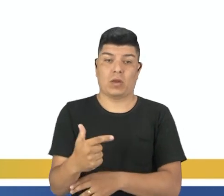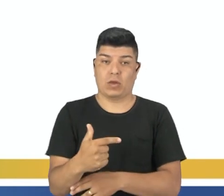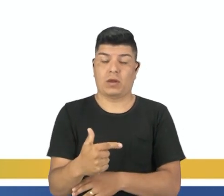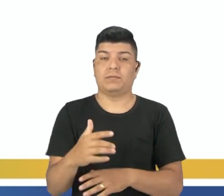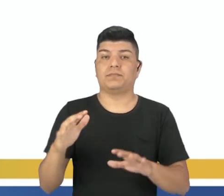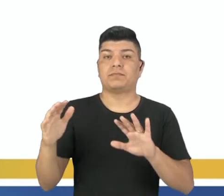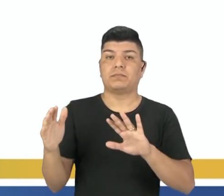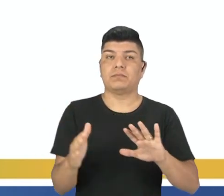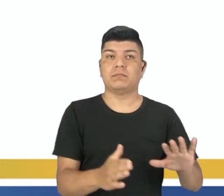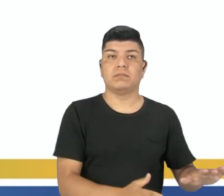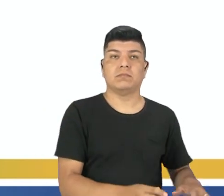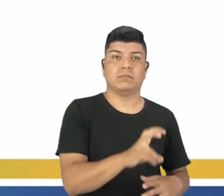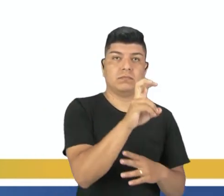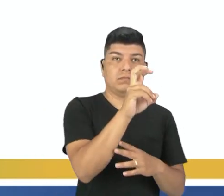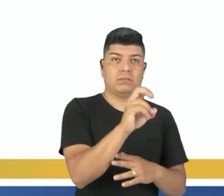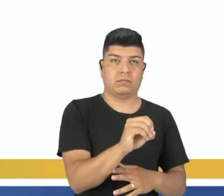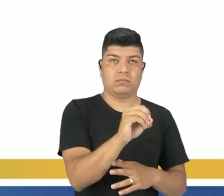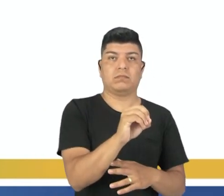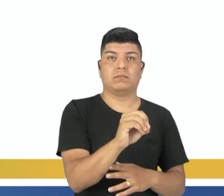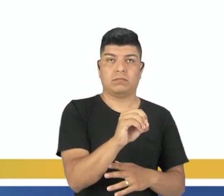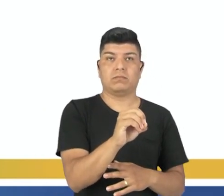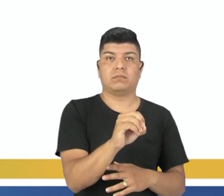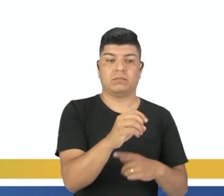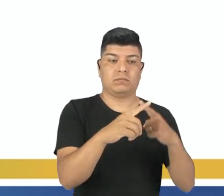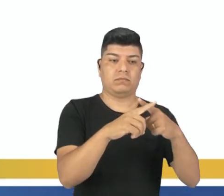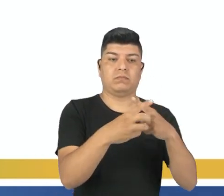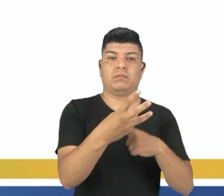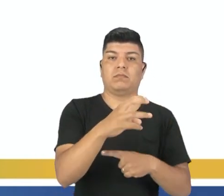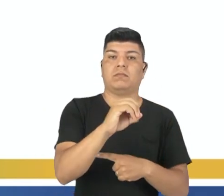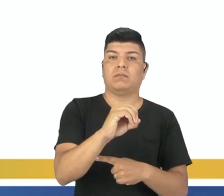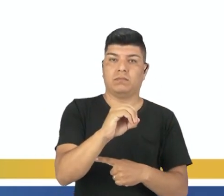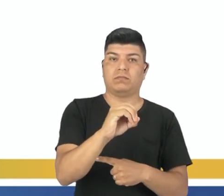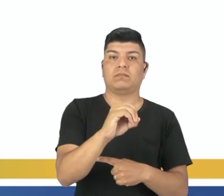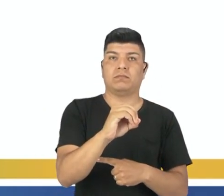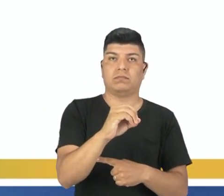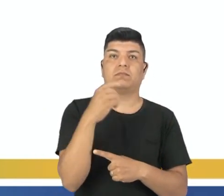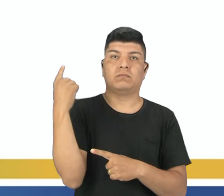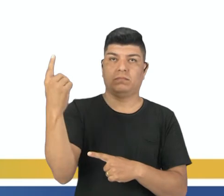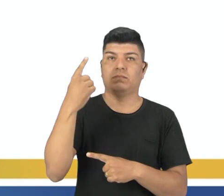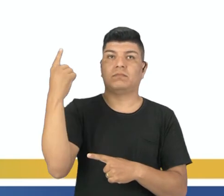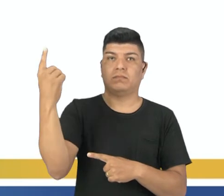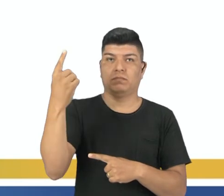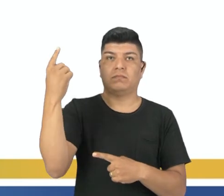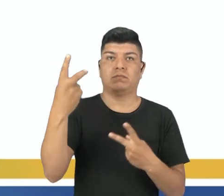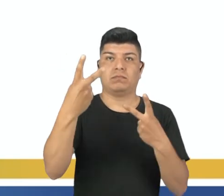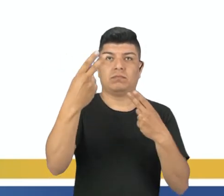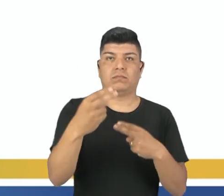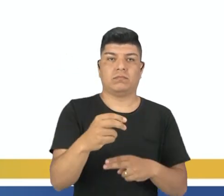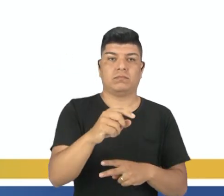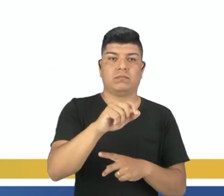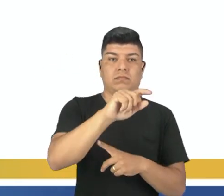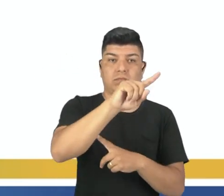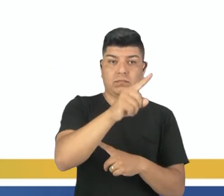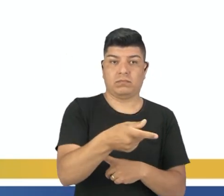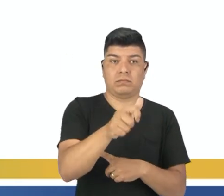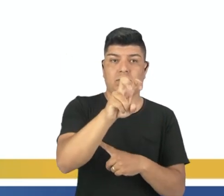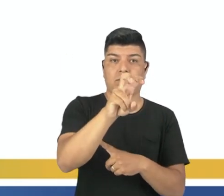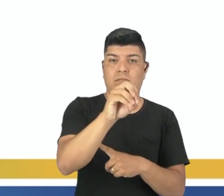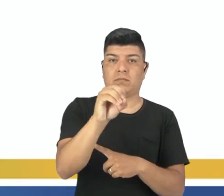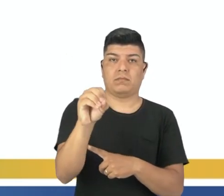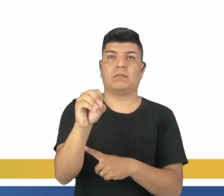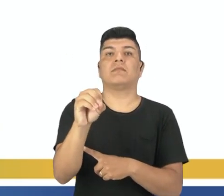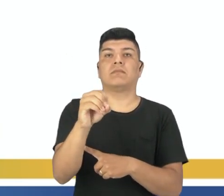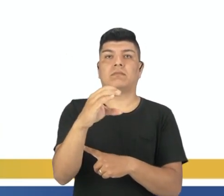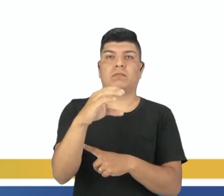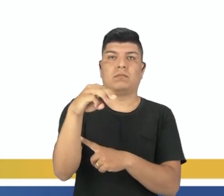cidadãos por 50 né que a base do retângulo vezes 30 que essa altura Então isso é igual a 1.500 cm